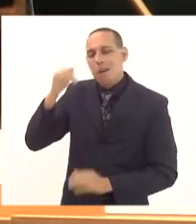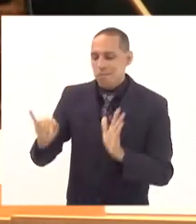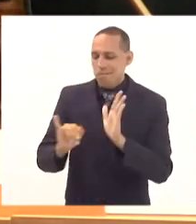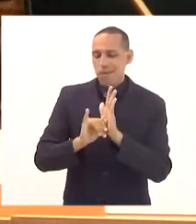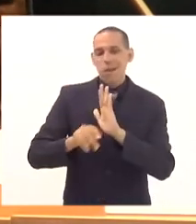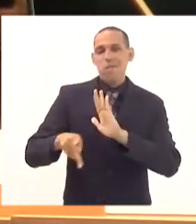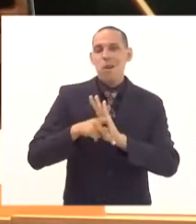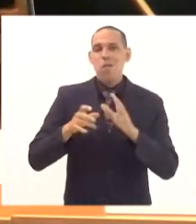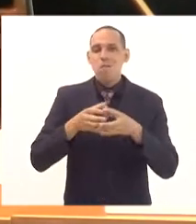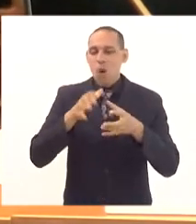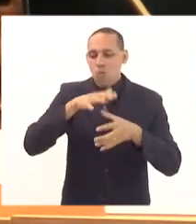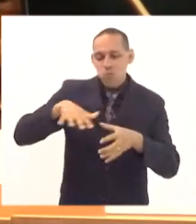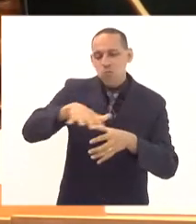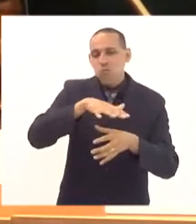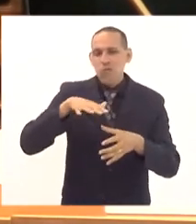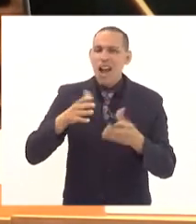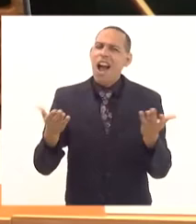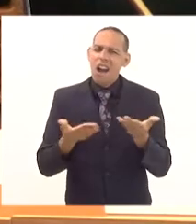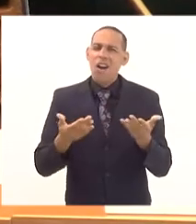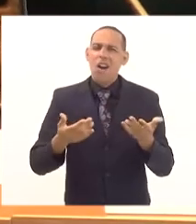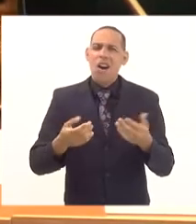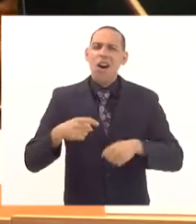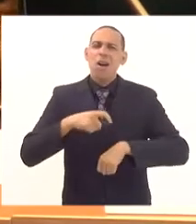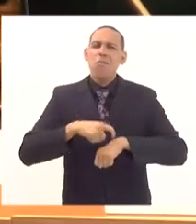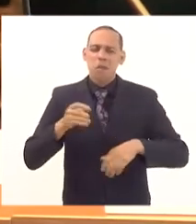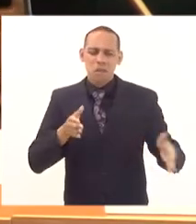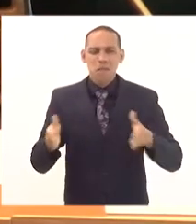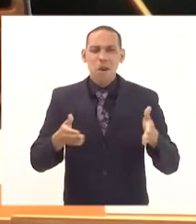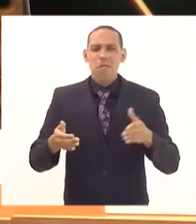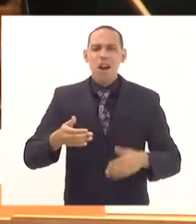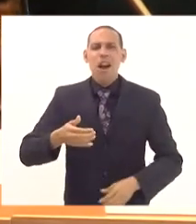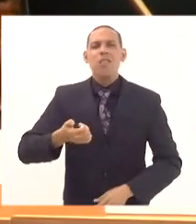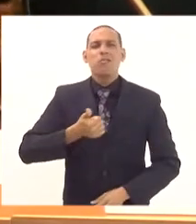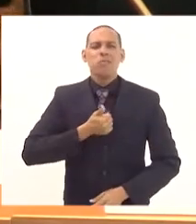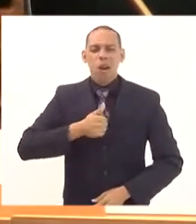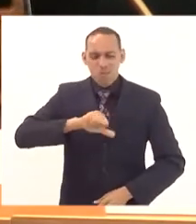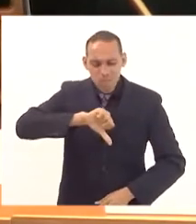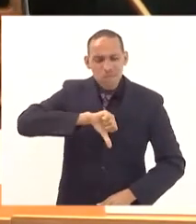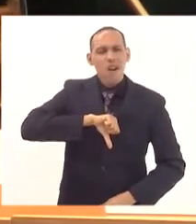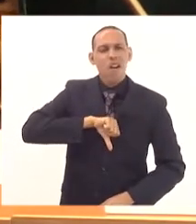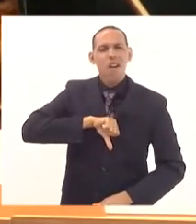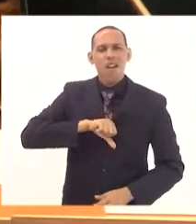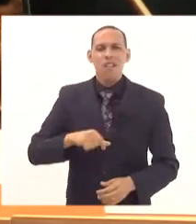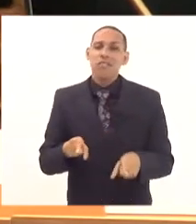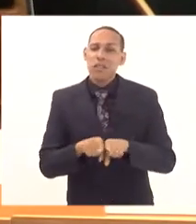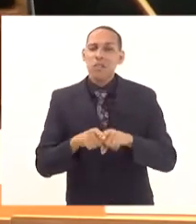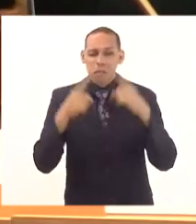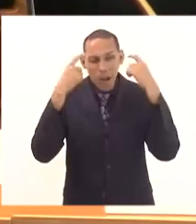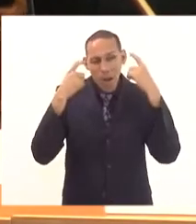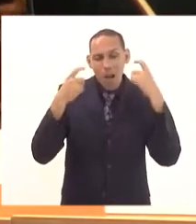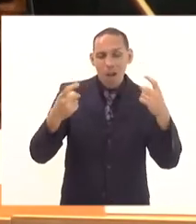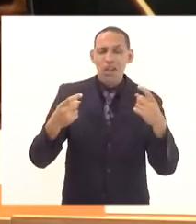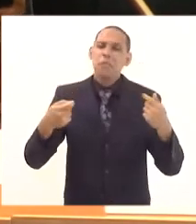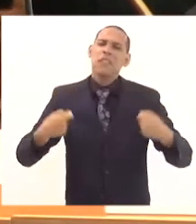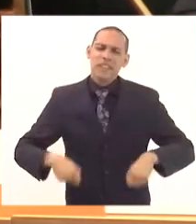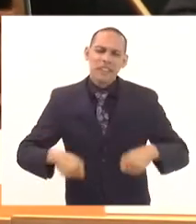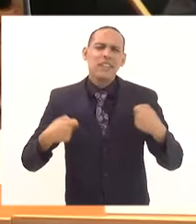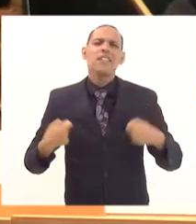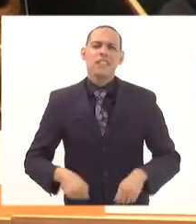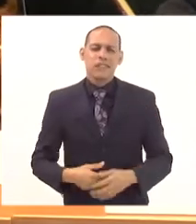momento não é de tanta baixa auto-estima de tanta violência são necessárias bom